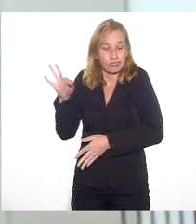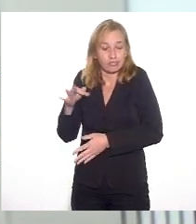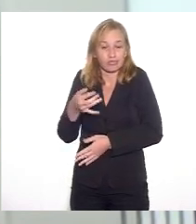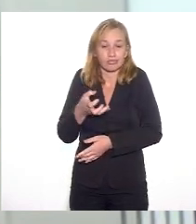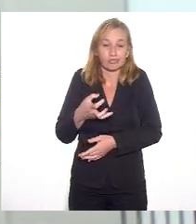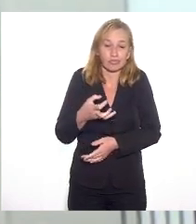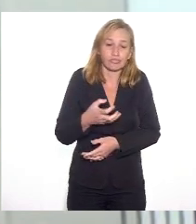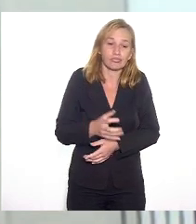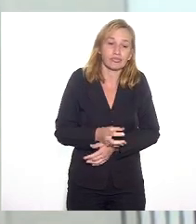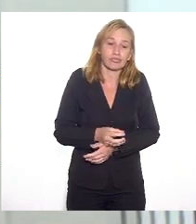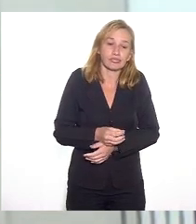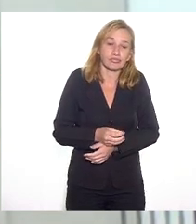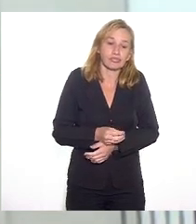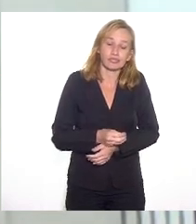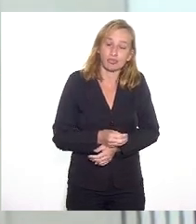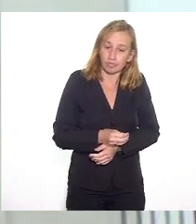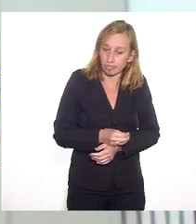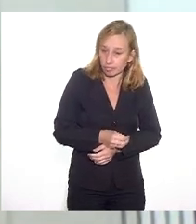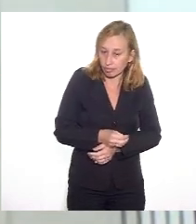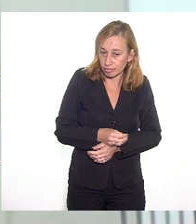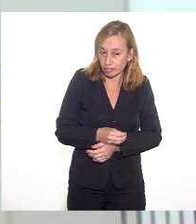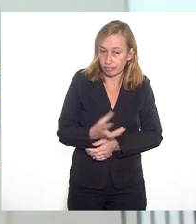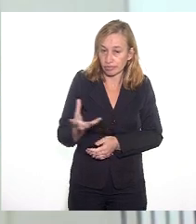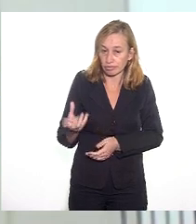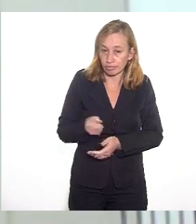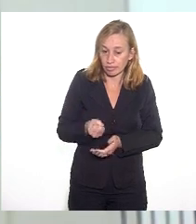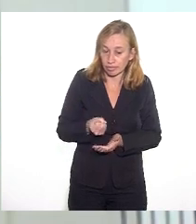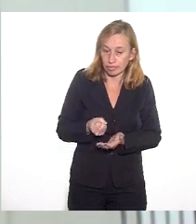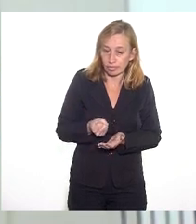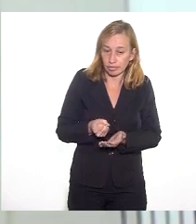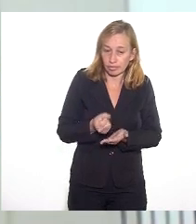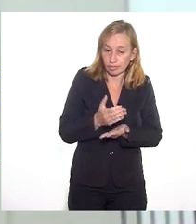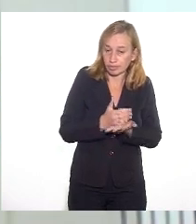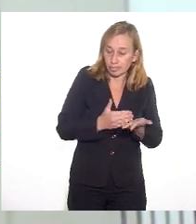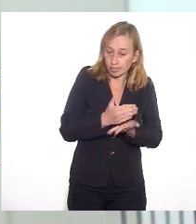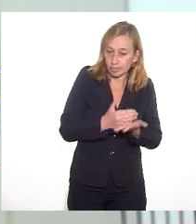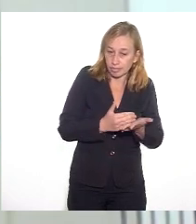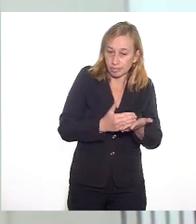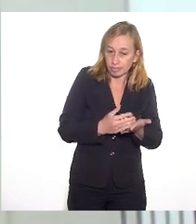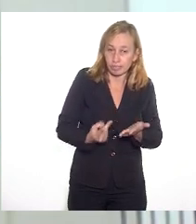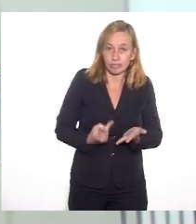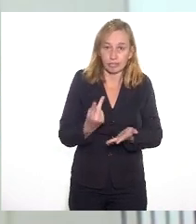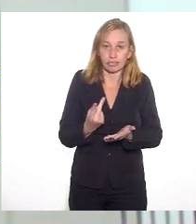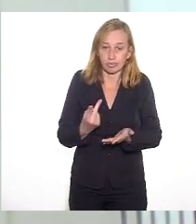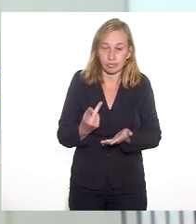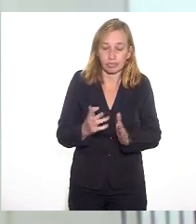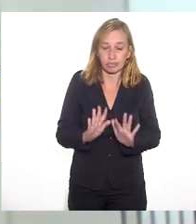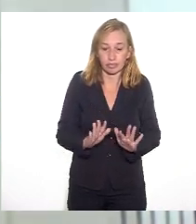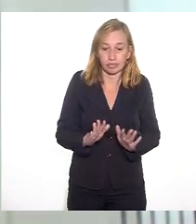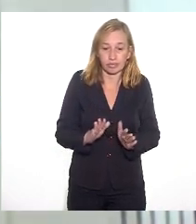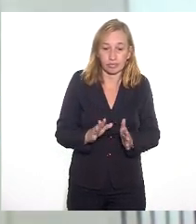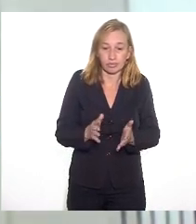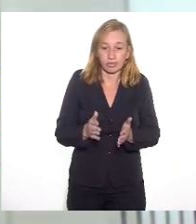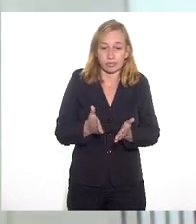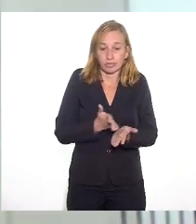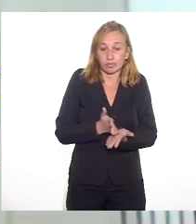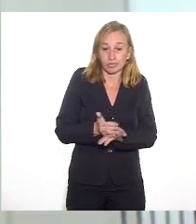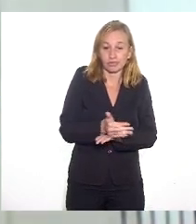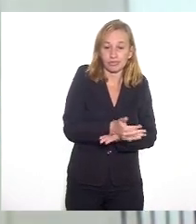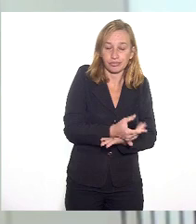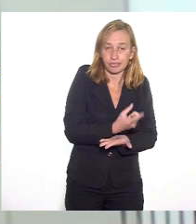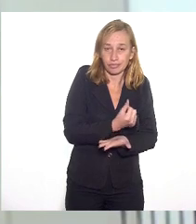tentar ressarcimento de uma parte desses valores irregulares e abre brecha para desvios que não são necessários. Então,